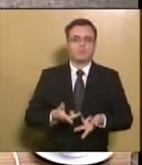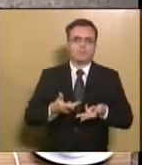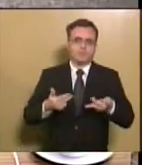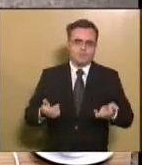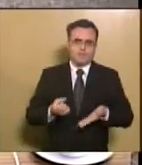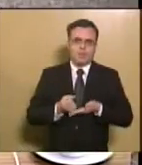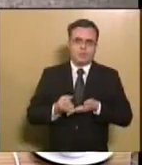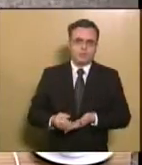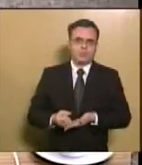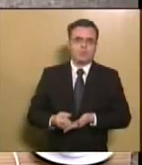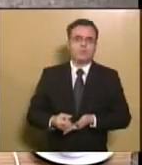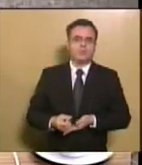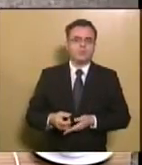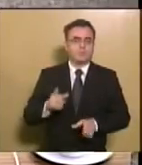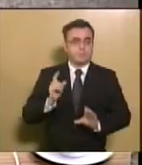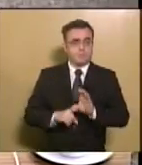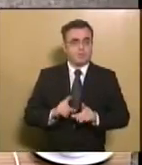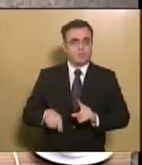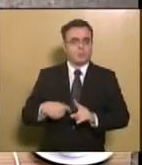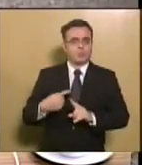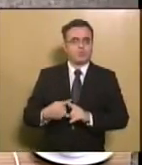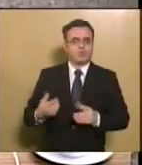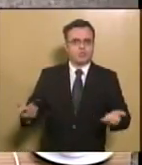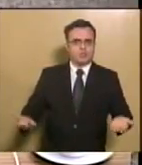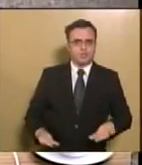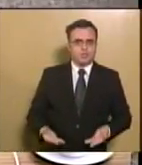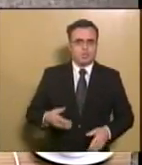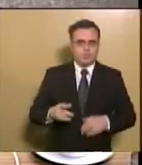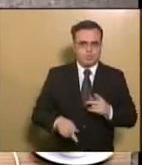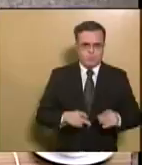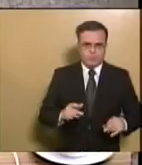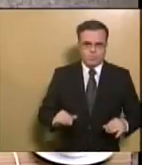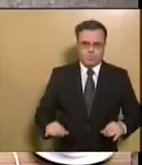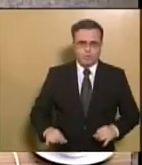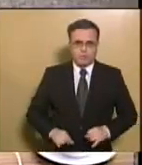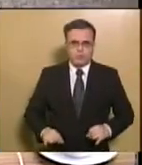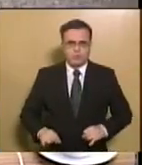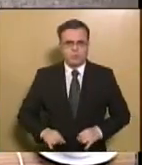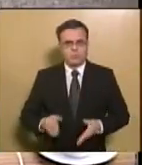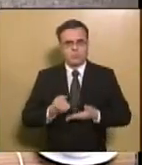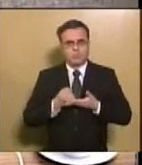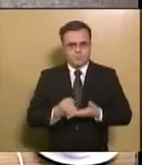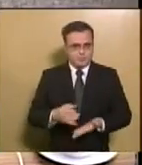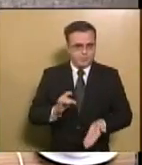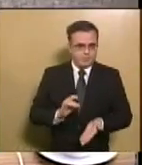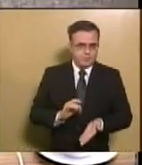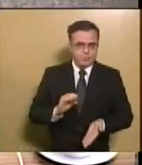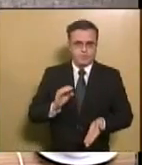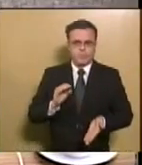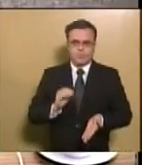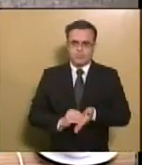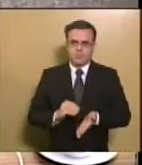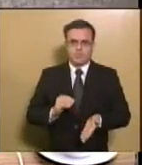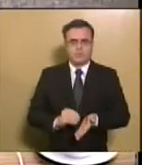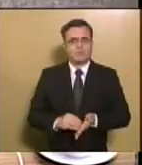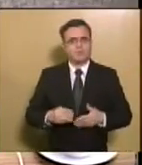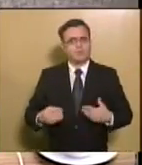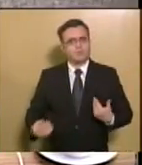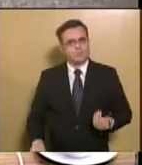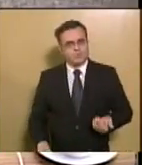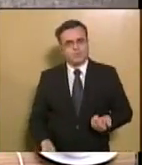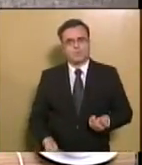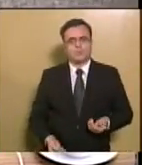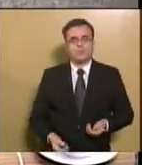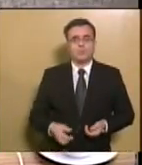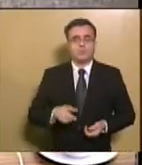E hoje a população paga com sofrimento, com desassistência, com serviço de péssima qualidade, quando tem